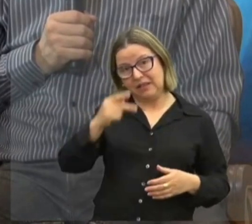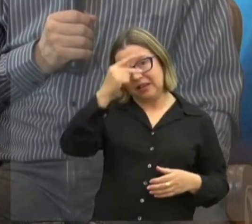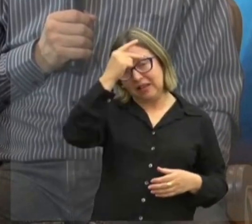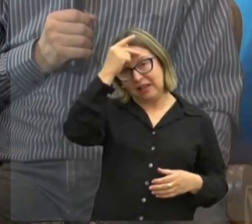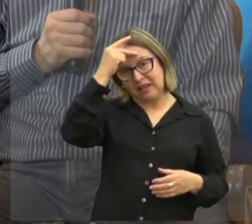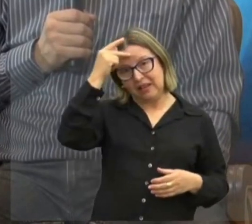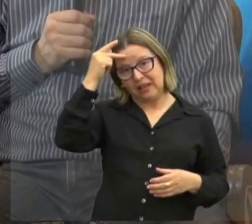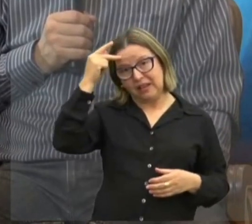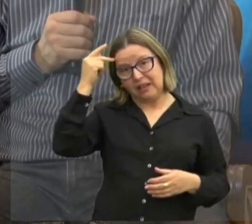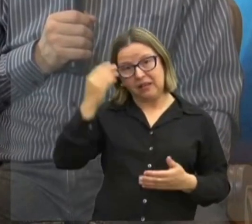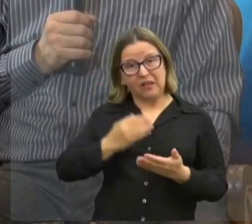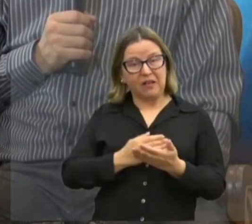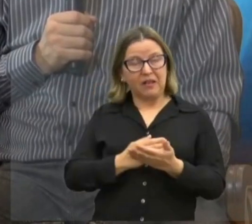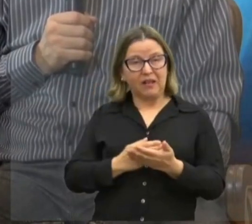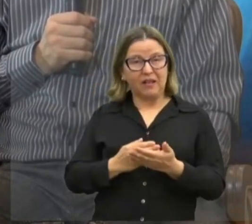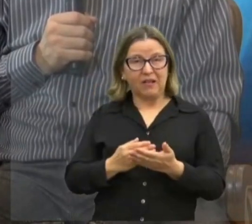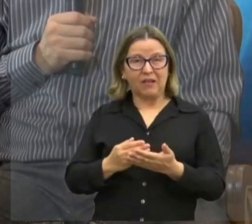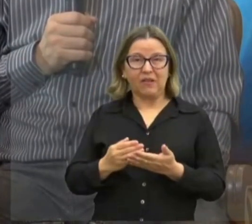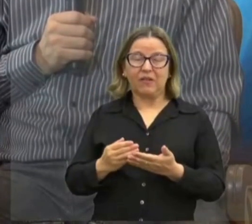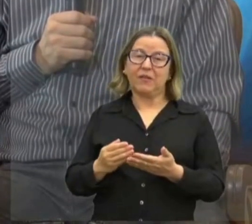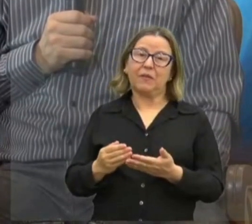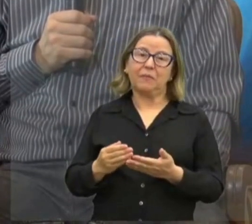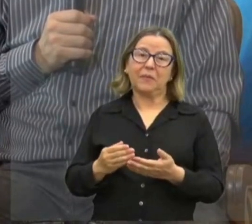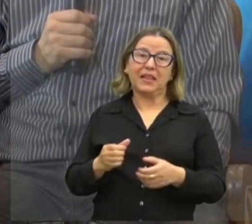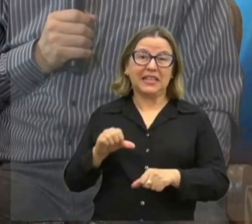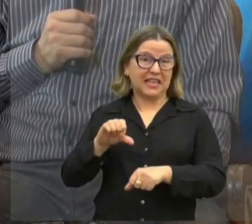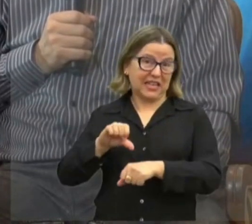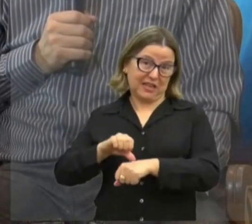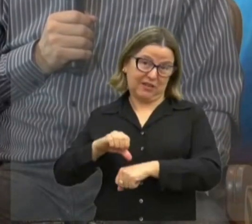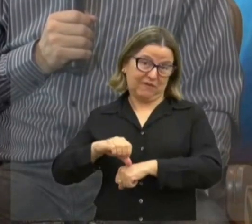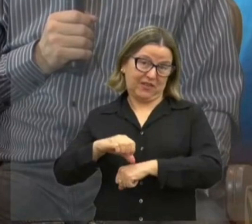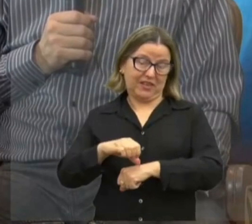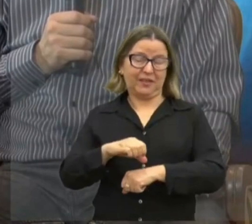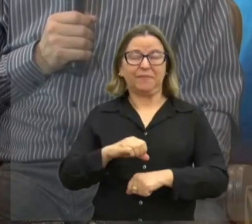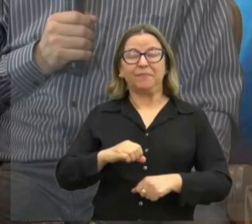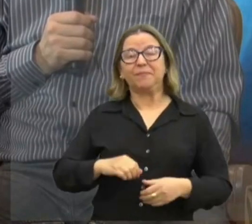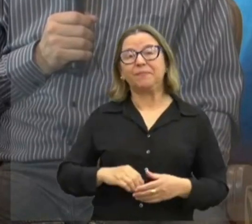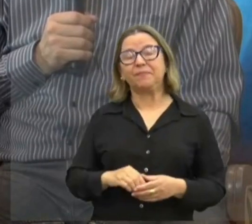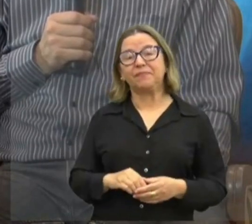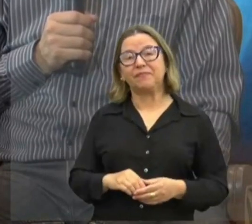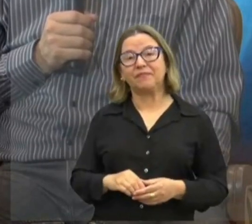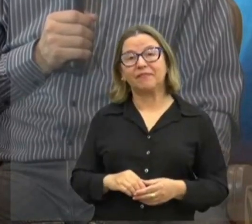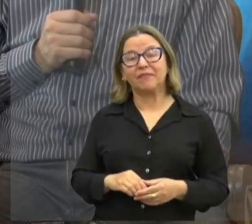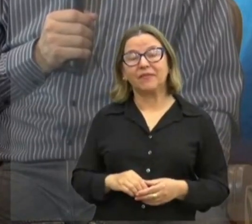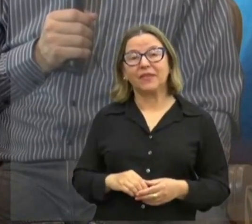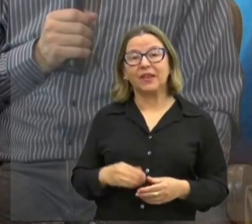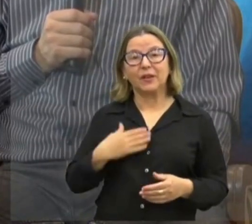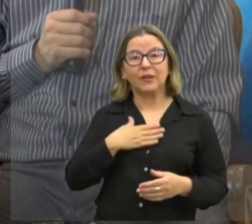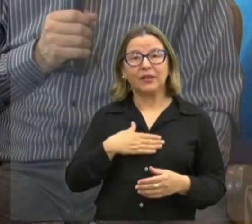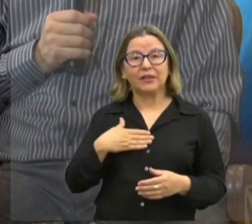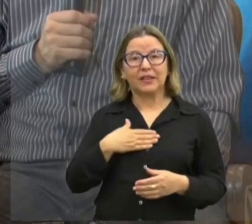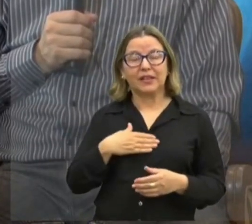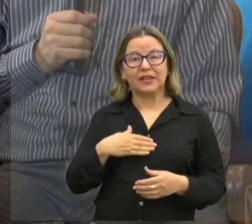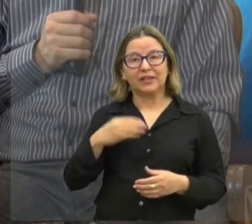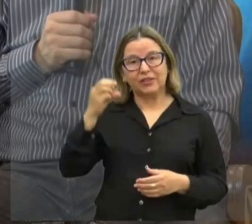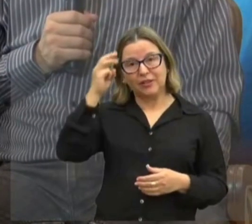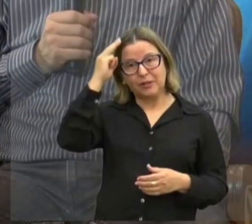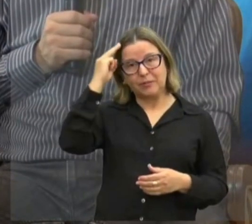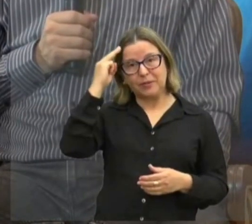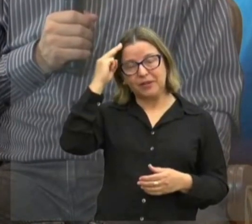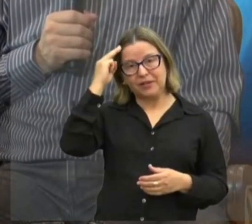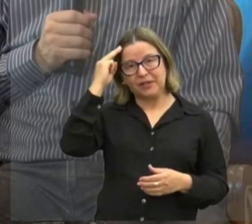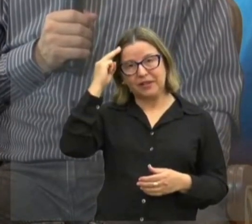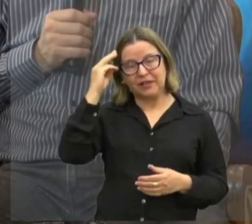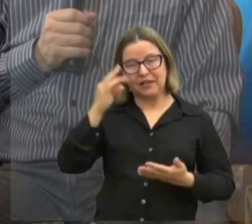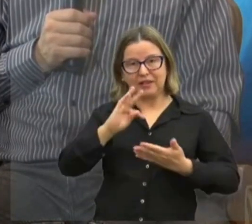por essa dúvida e é aí que ele sucumbe. Então, eu gostaria de meditar com os irmãos a respeito de uma